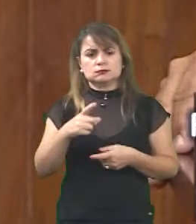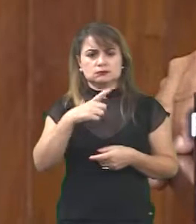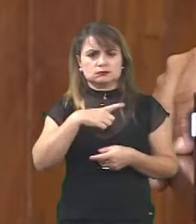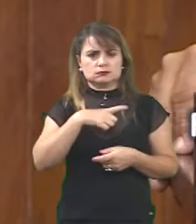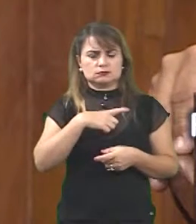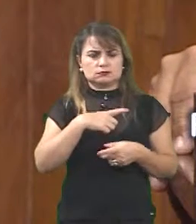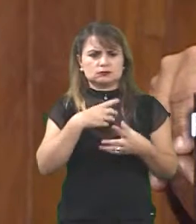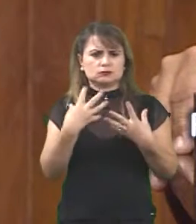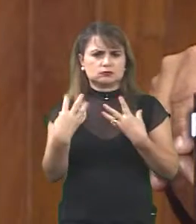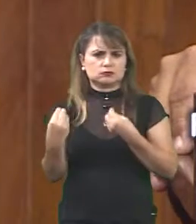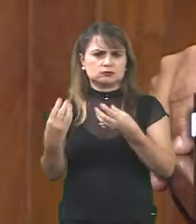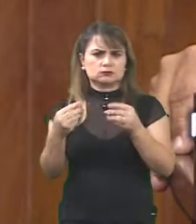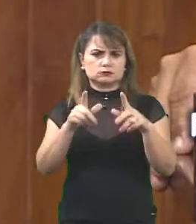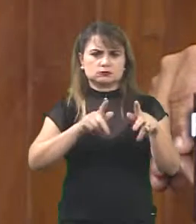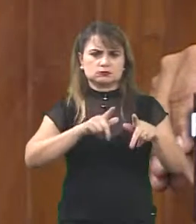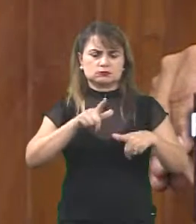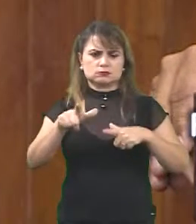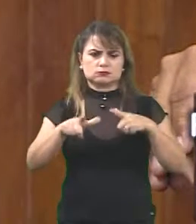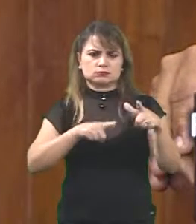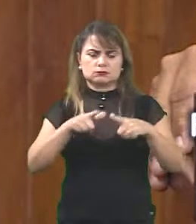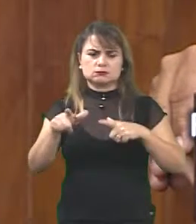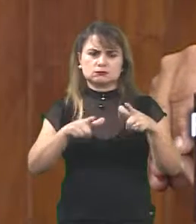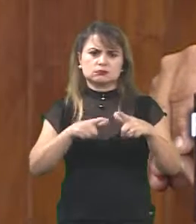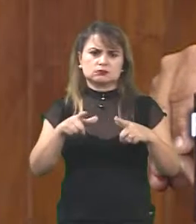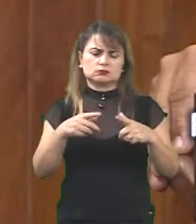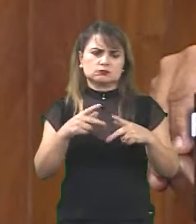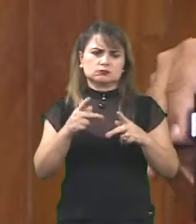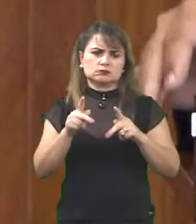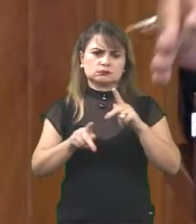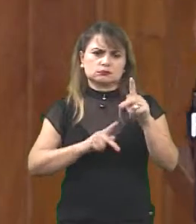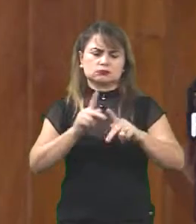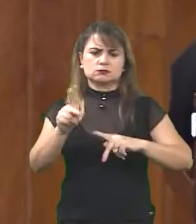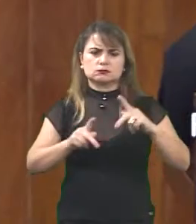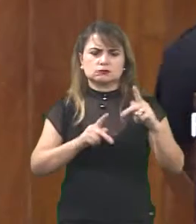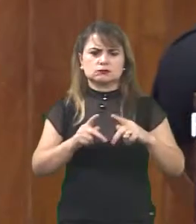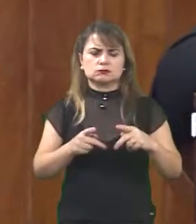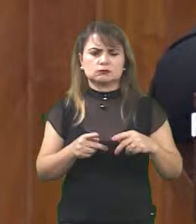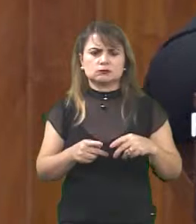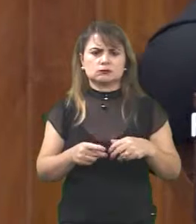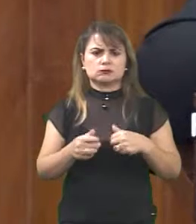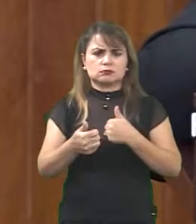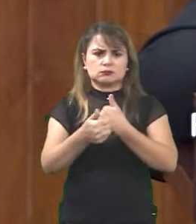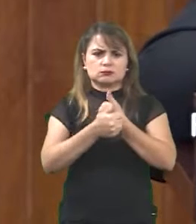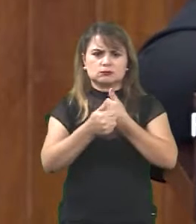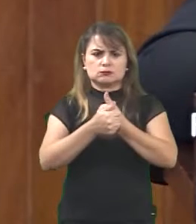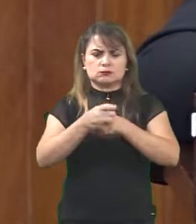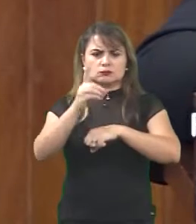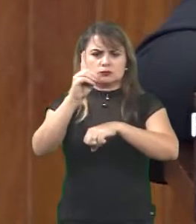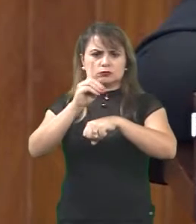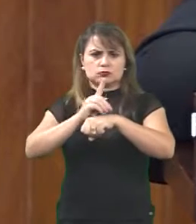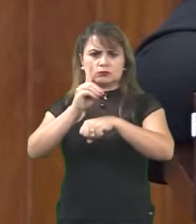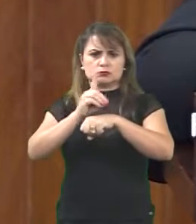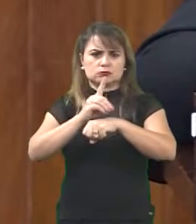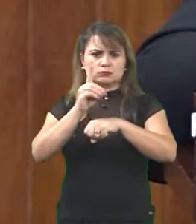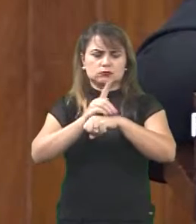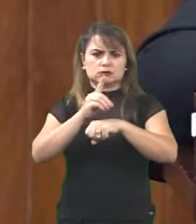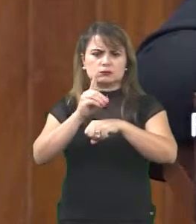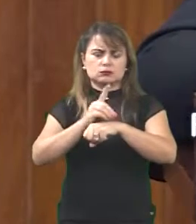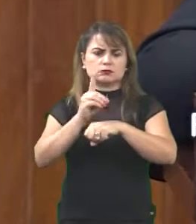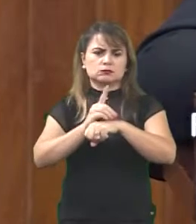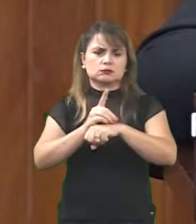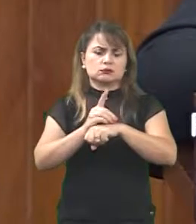eu quero deixar aqui registrado para o André Ferioli, que é o nosso secretário, que deu uma atenção depois